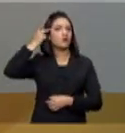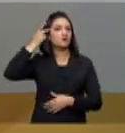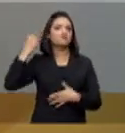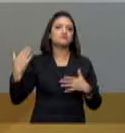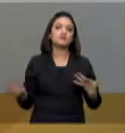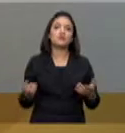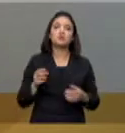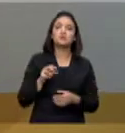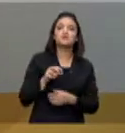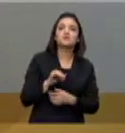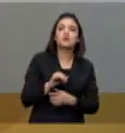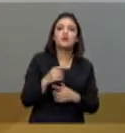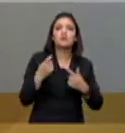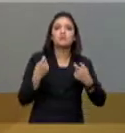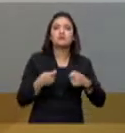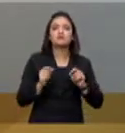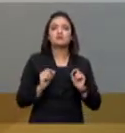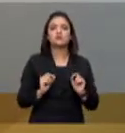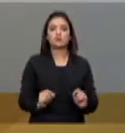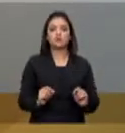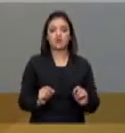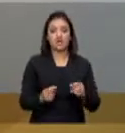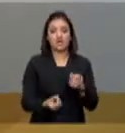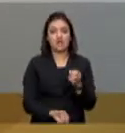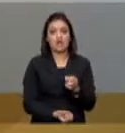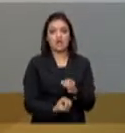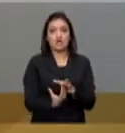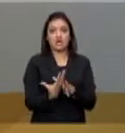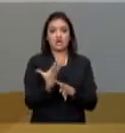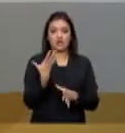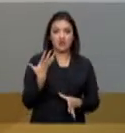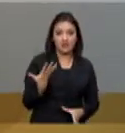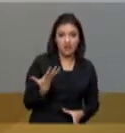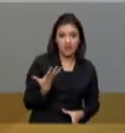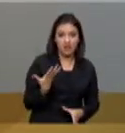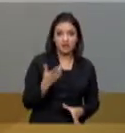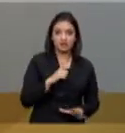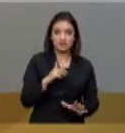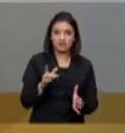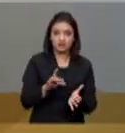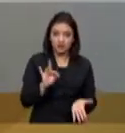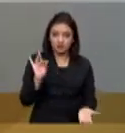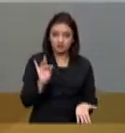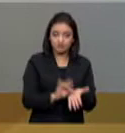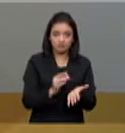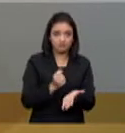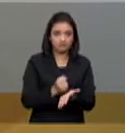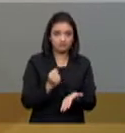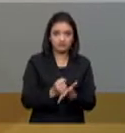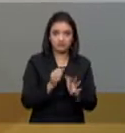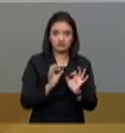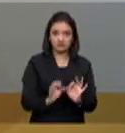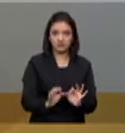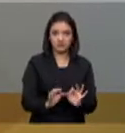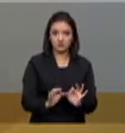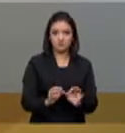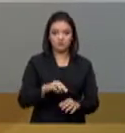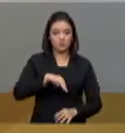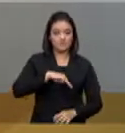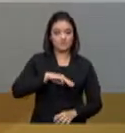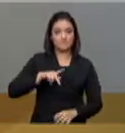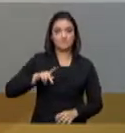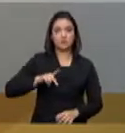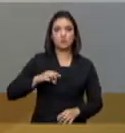ter sido, para ele teria que ter sido criado e regulamentado um Ministério